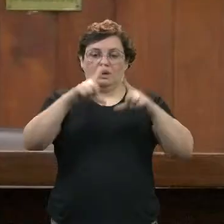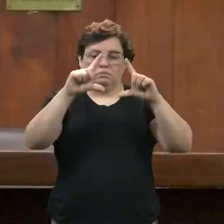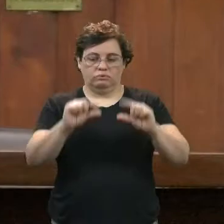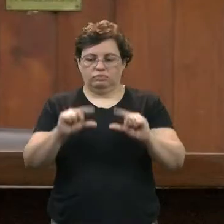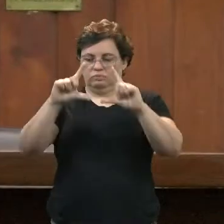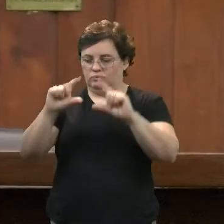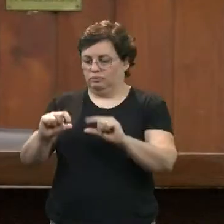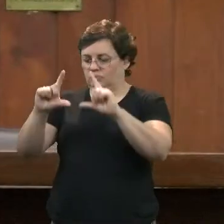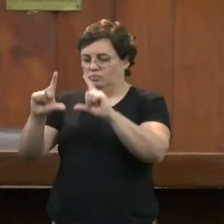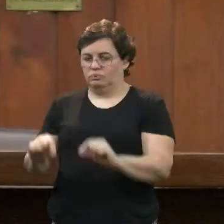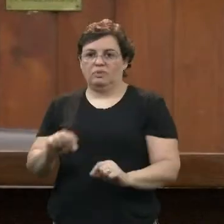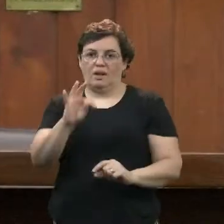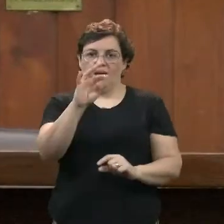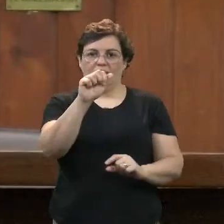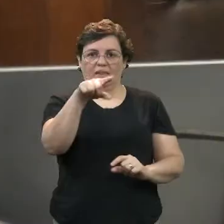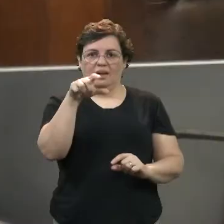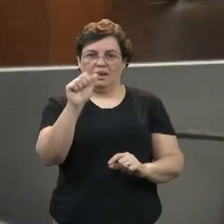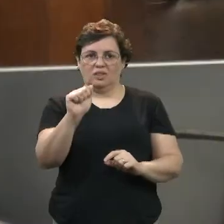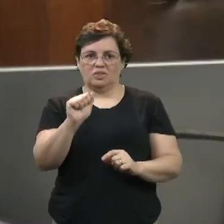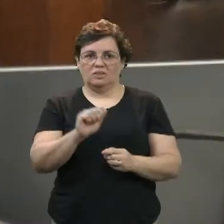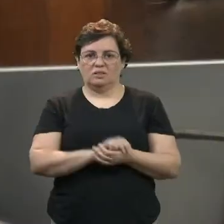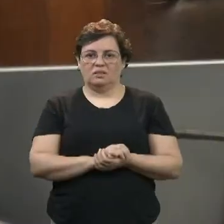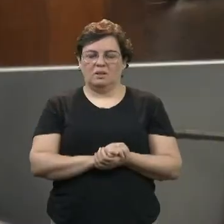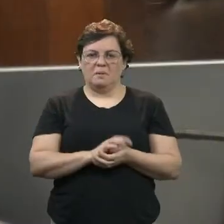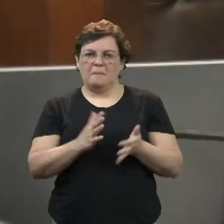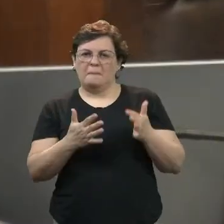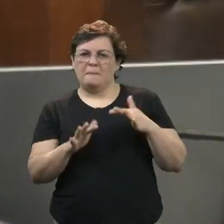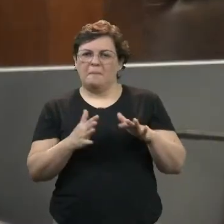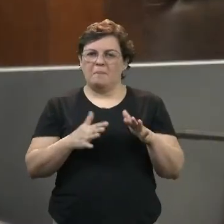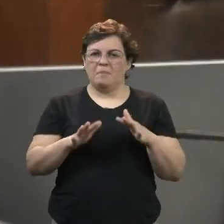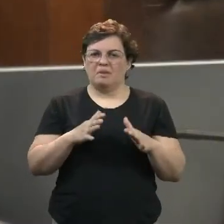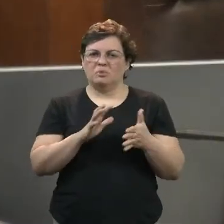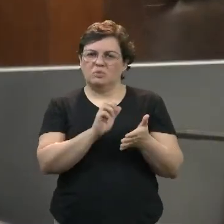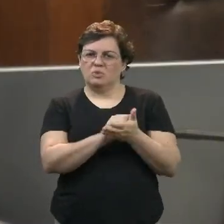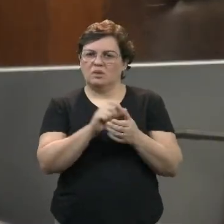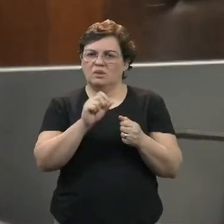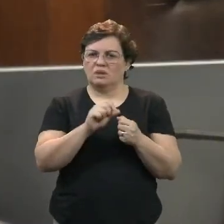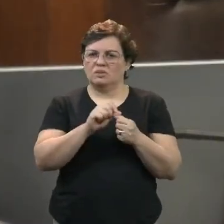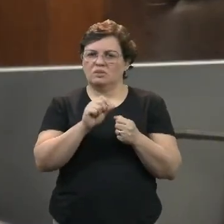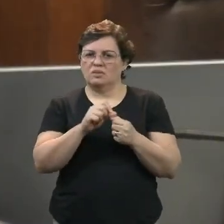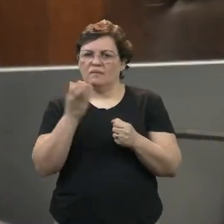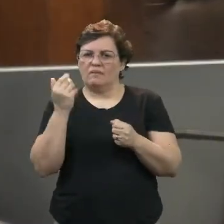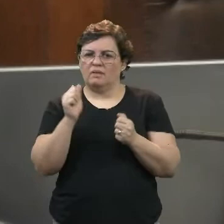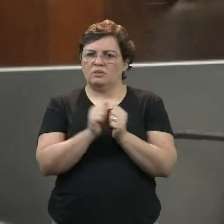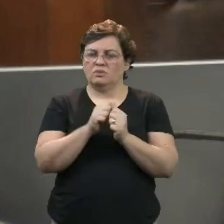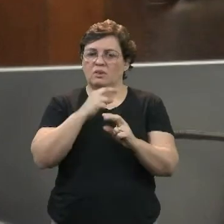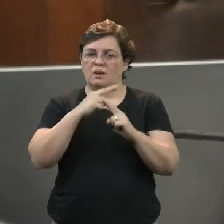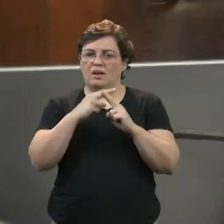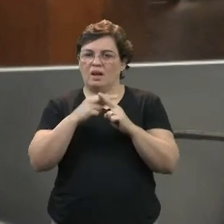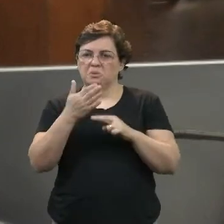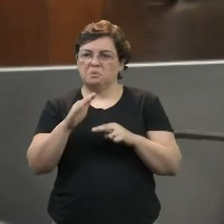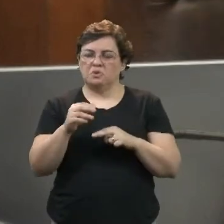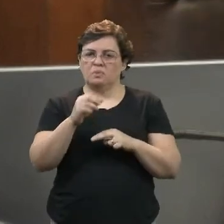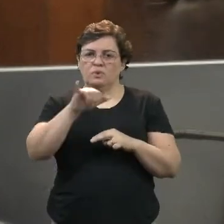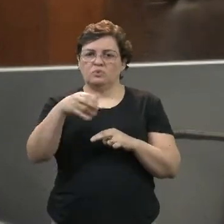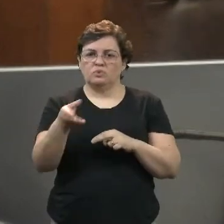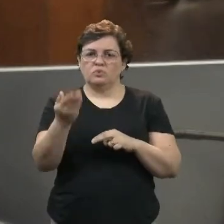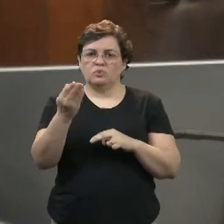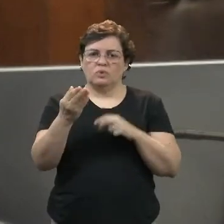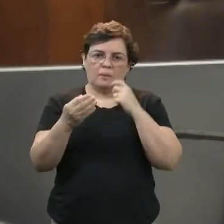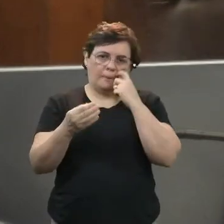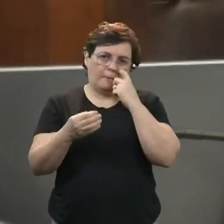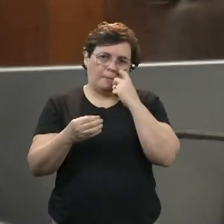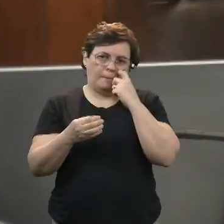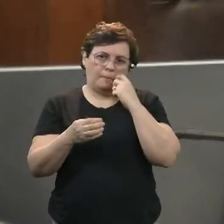recentemente as taxas também a média dos contratos que foram realizados com a caixa Qual foi a taxa de juros a média da taxa